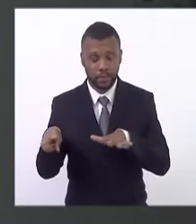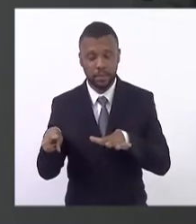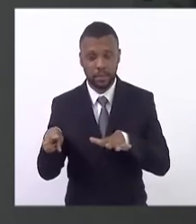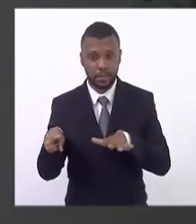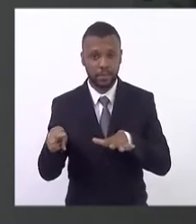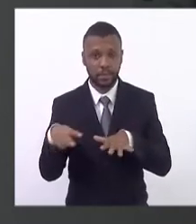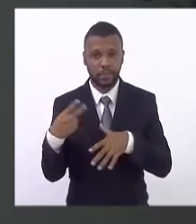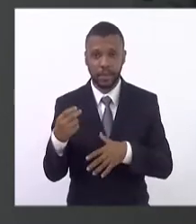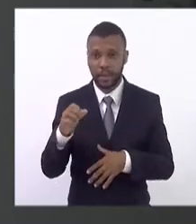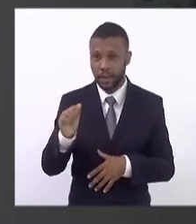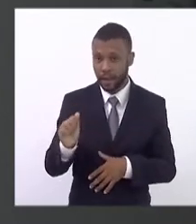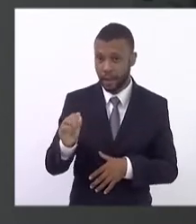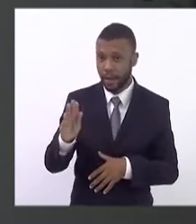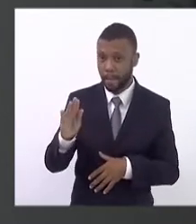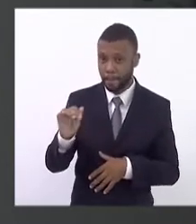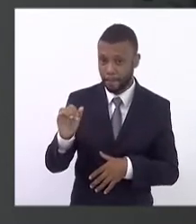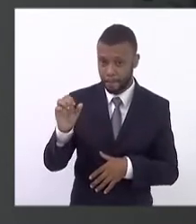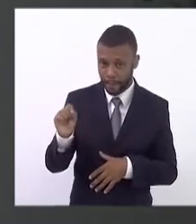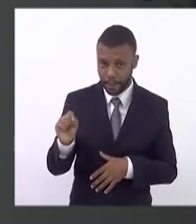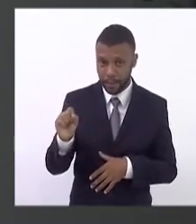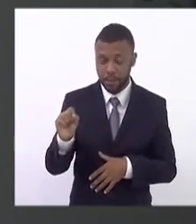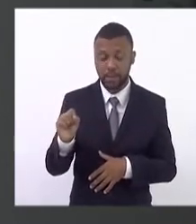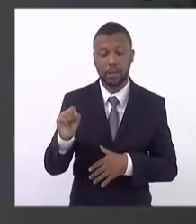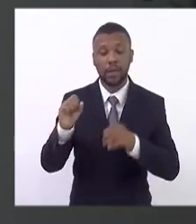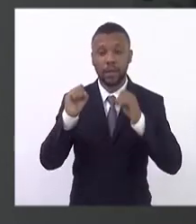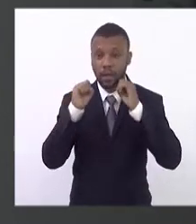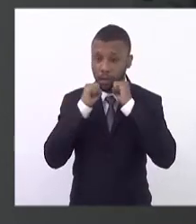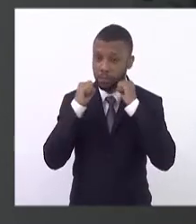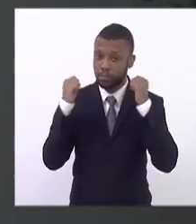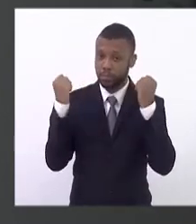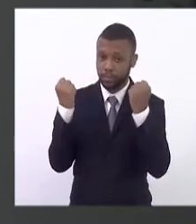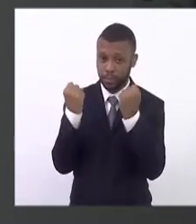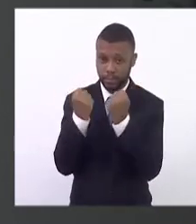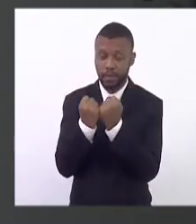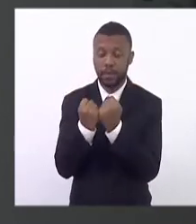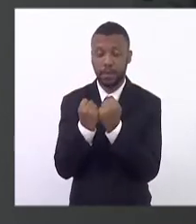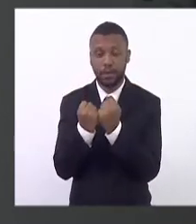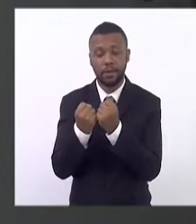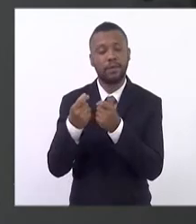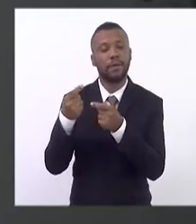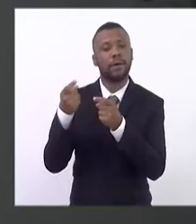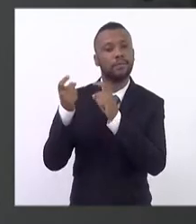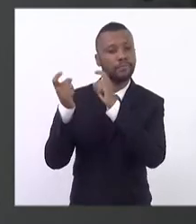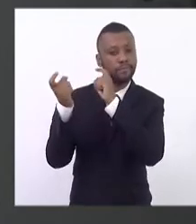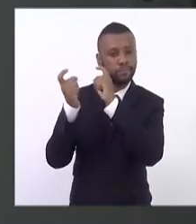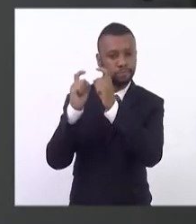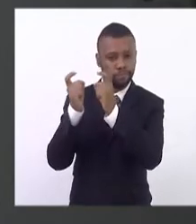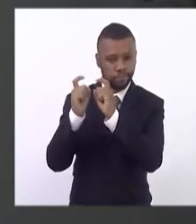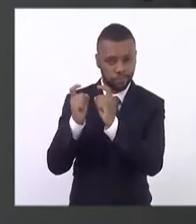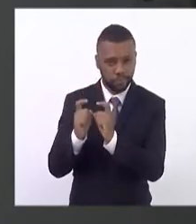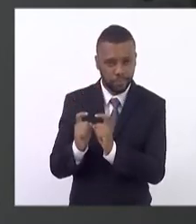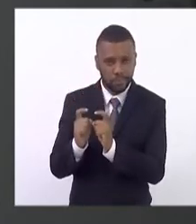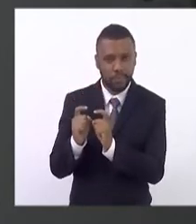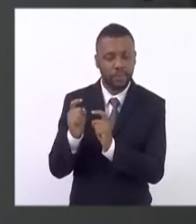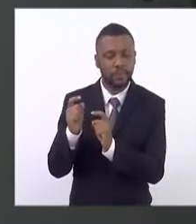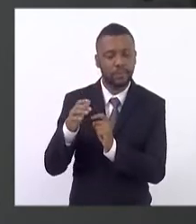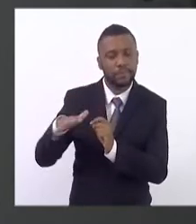a ABES, num seminário, vai discutir aqui